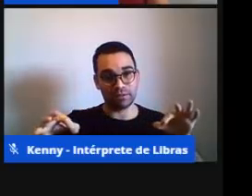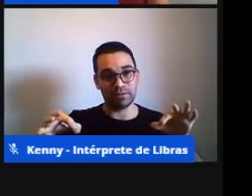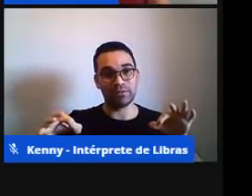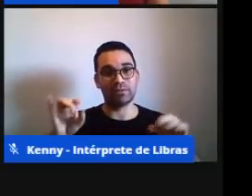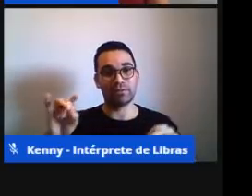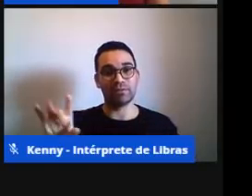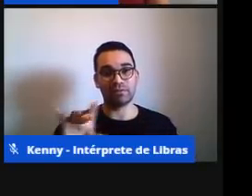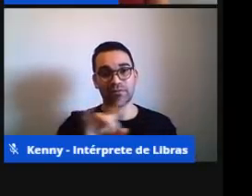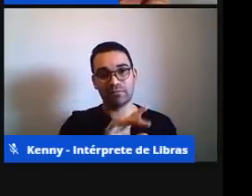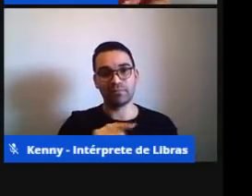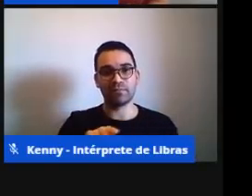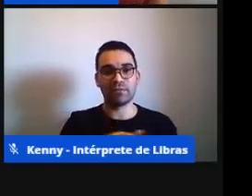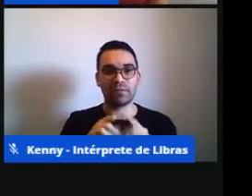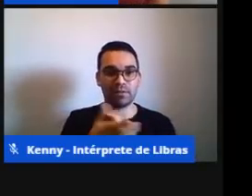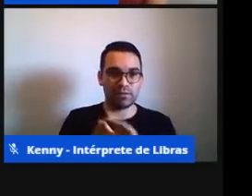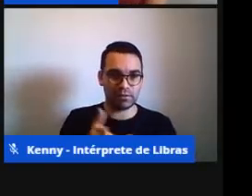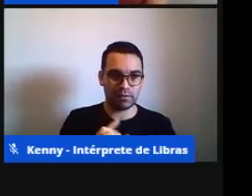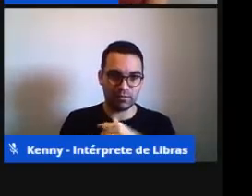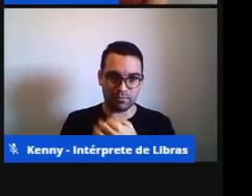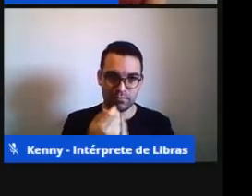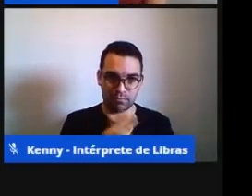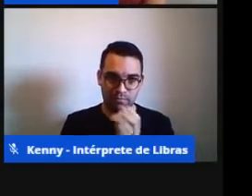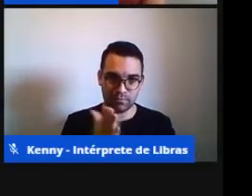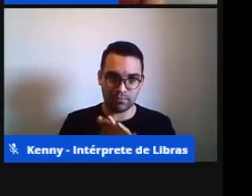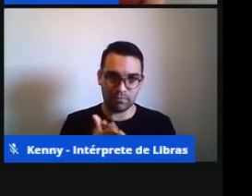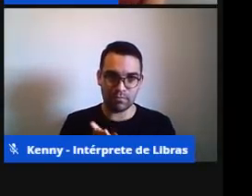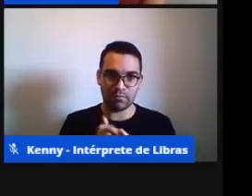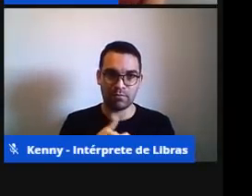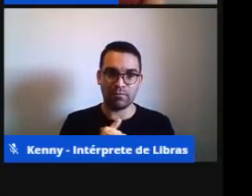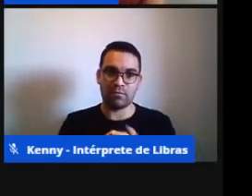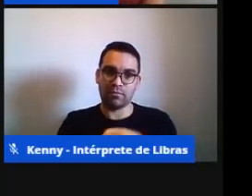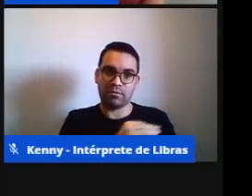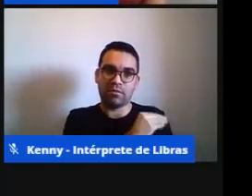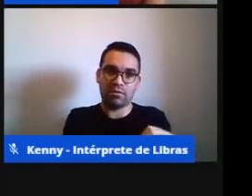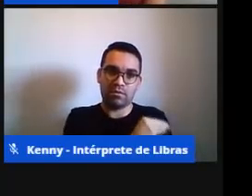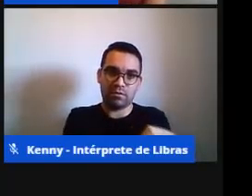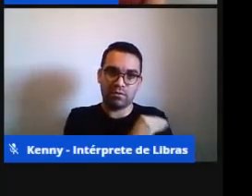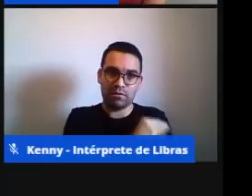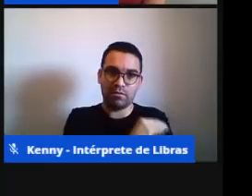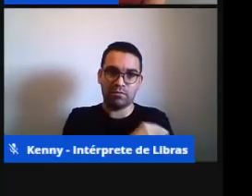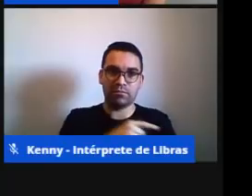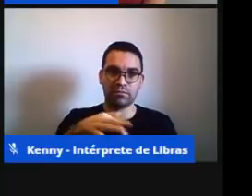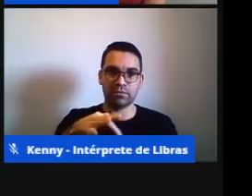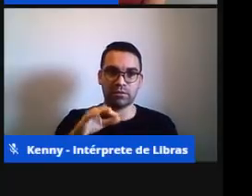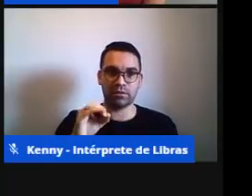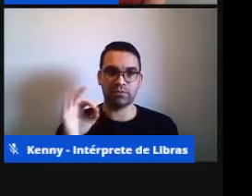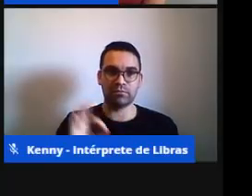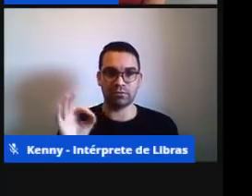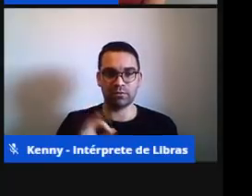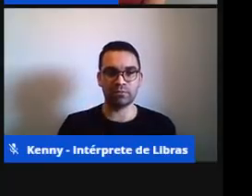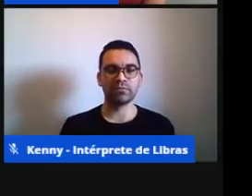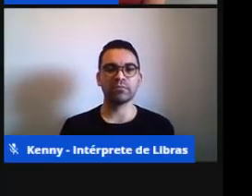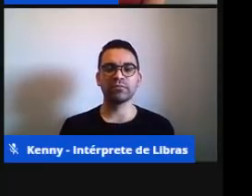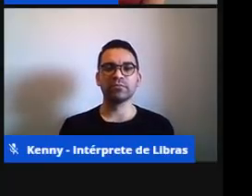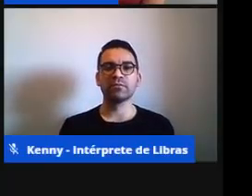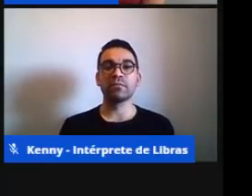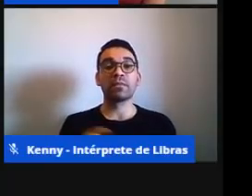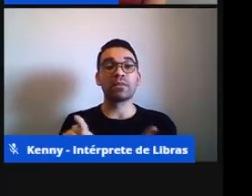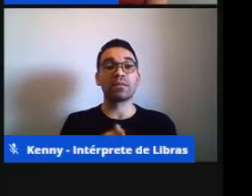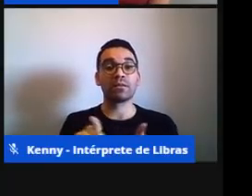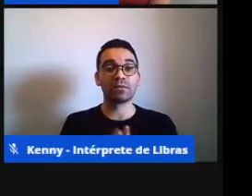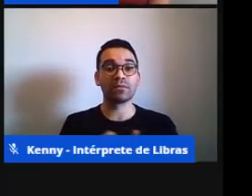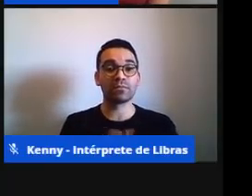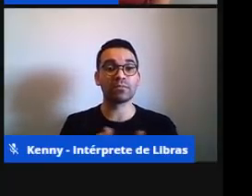Agora, uma outra medida importante é em relação aos ambientes. Os ambientes eles têm que ser mantidos o mais ventilado possível.